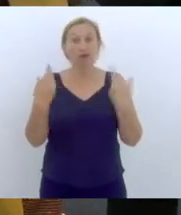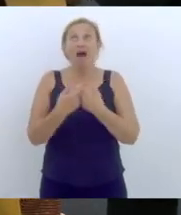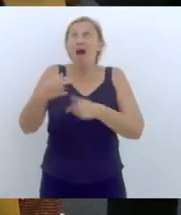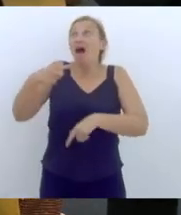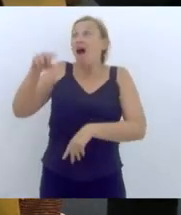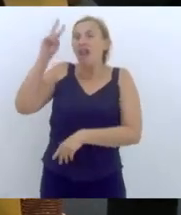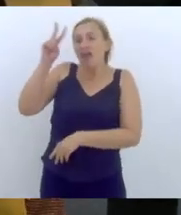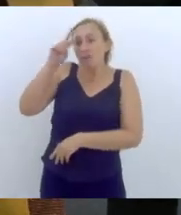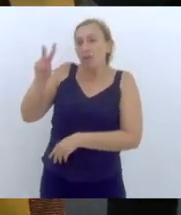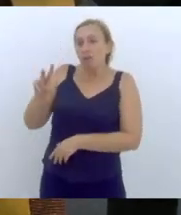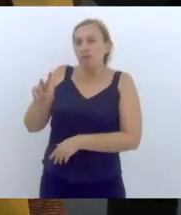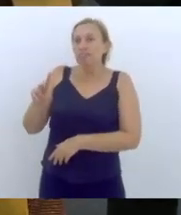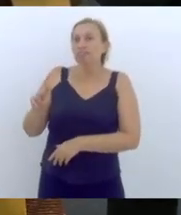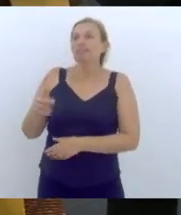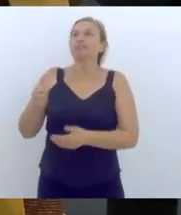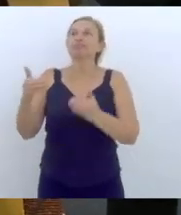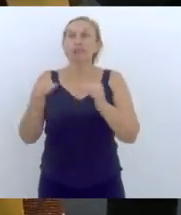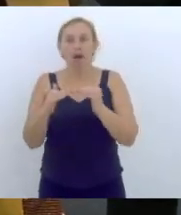quê,